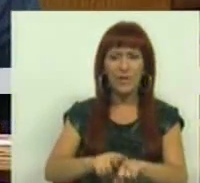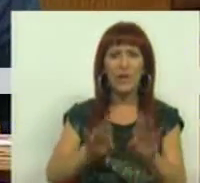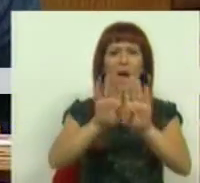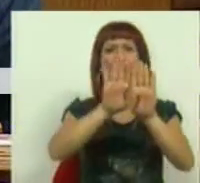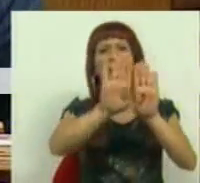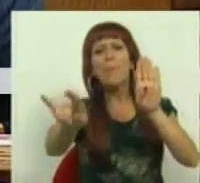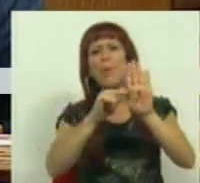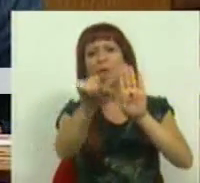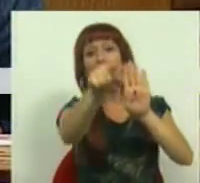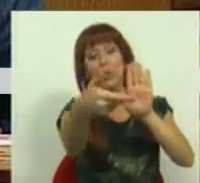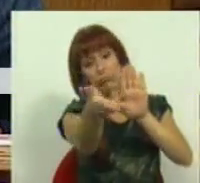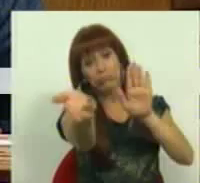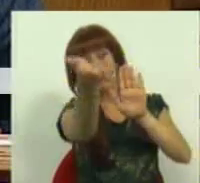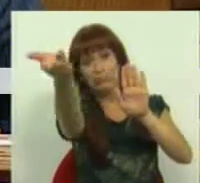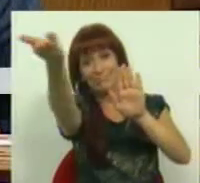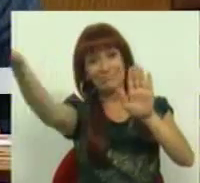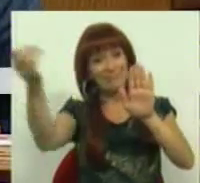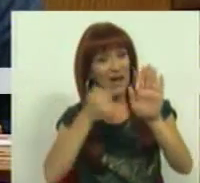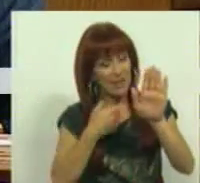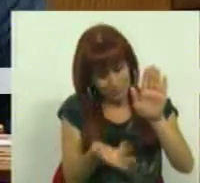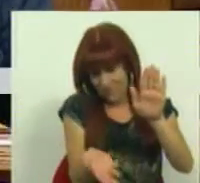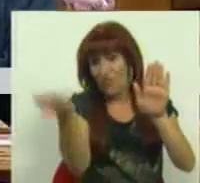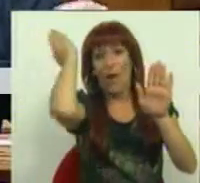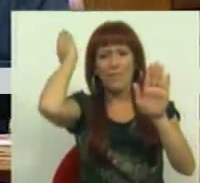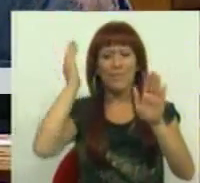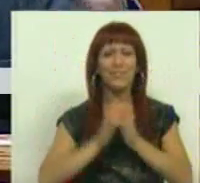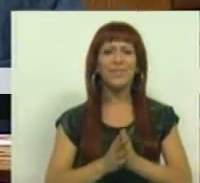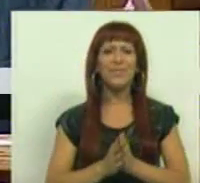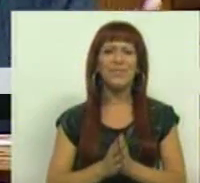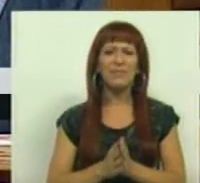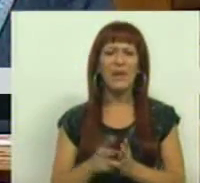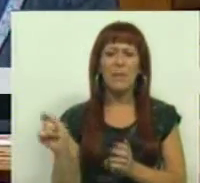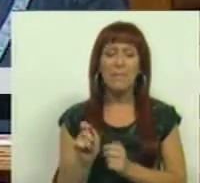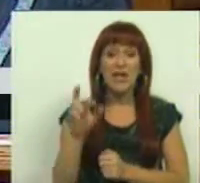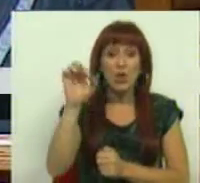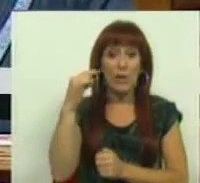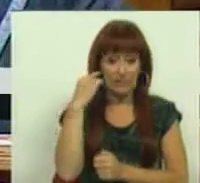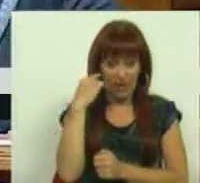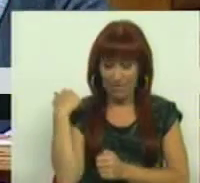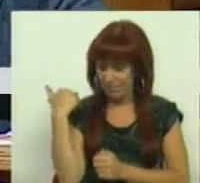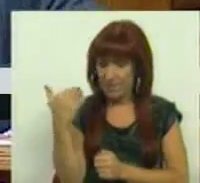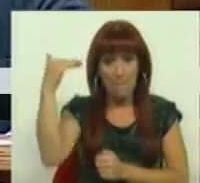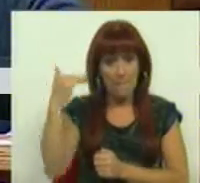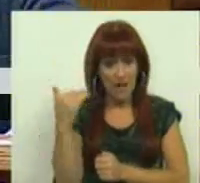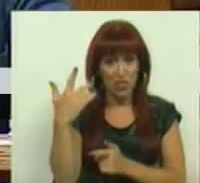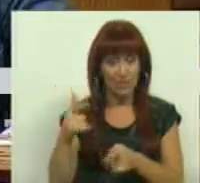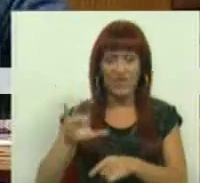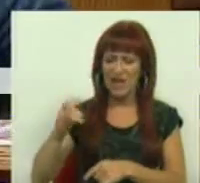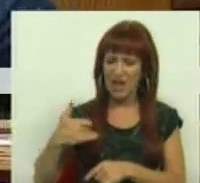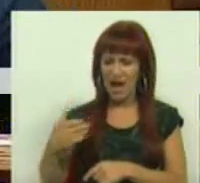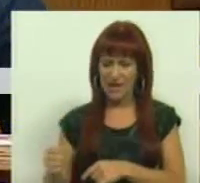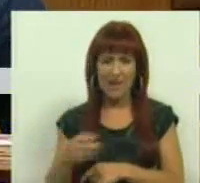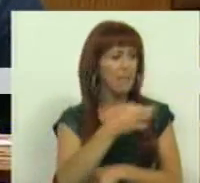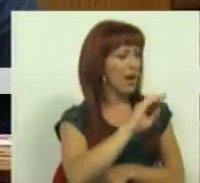rua é a serventia da casa. Passados menos de 8 meses, o CDS e